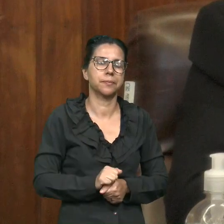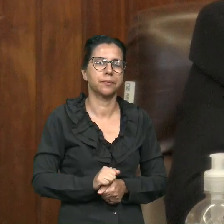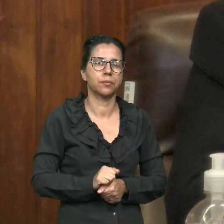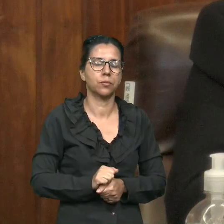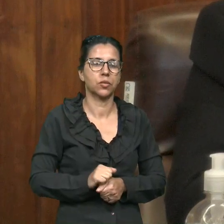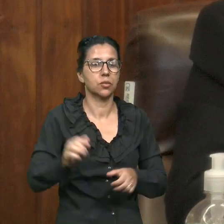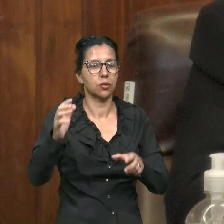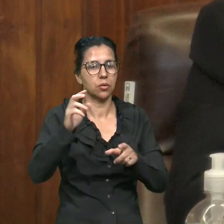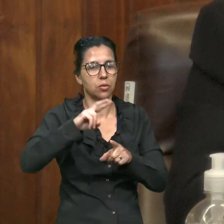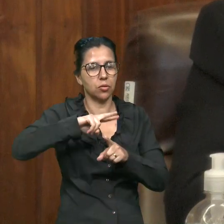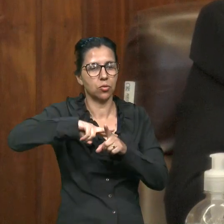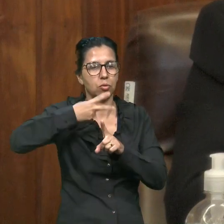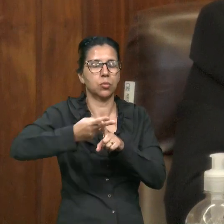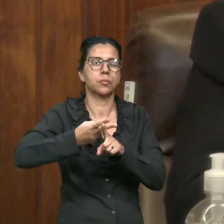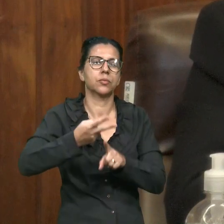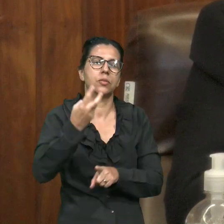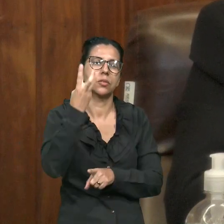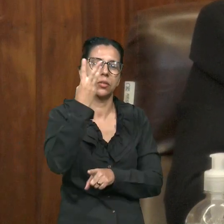R$ 2.253.841,81. Aditivo,